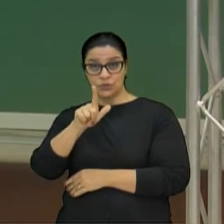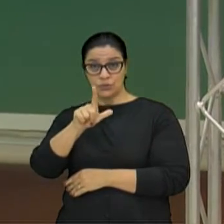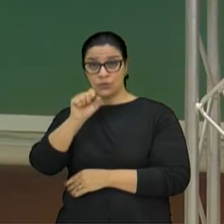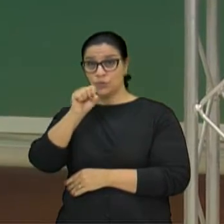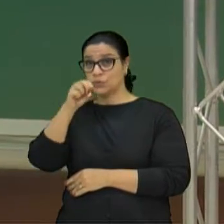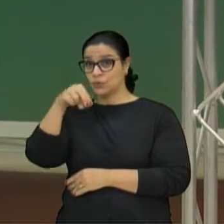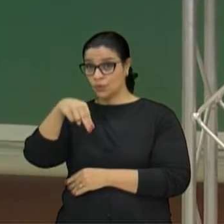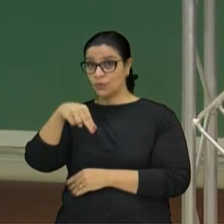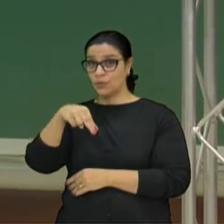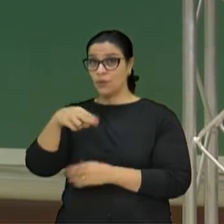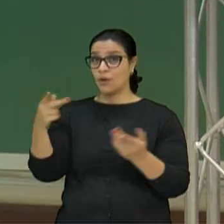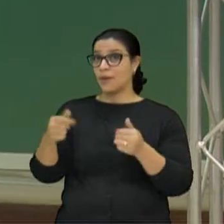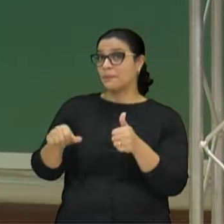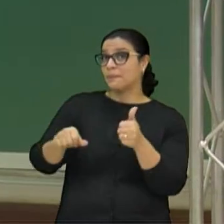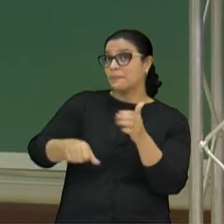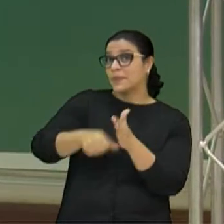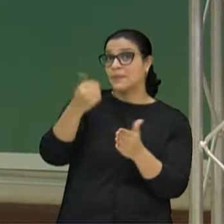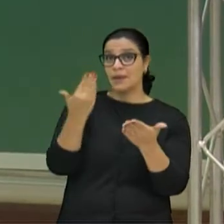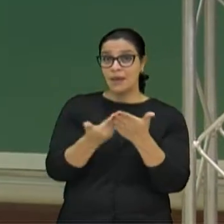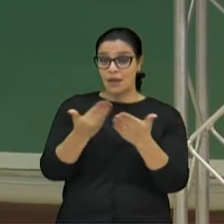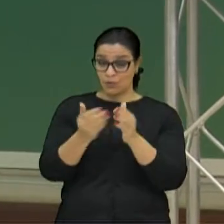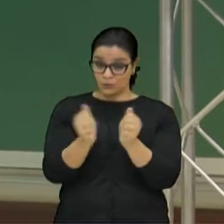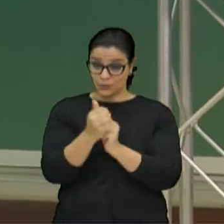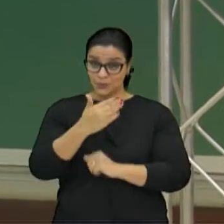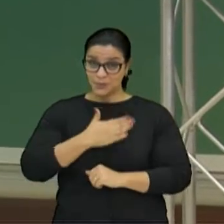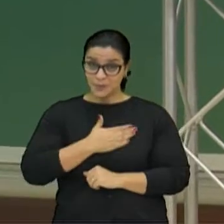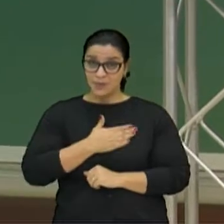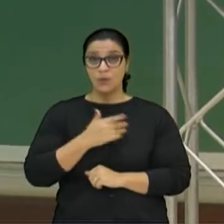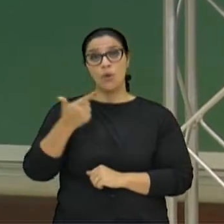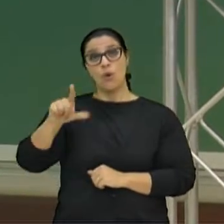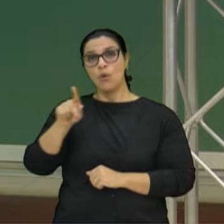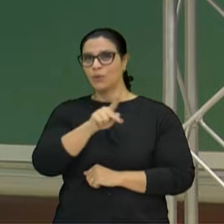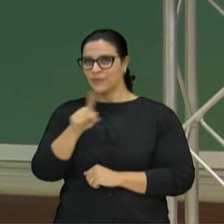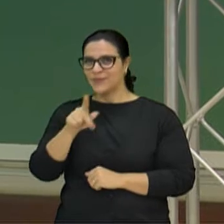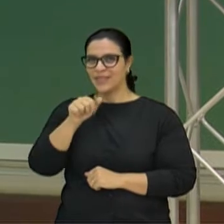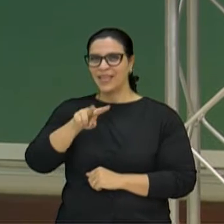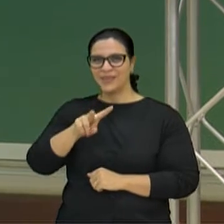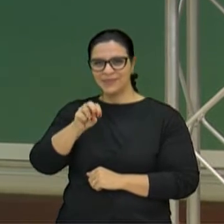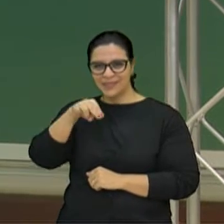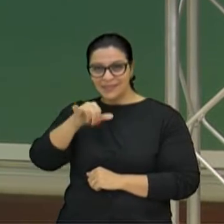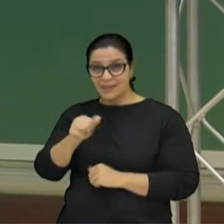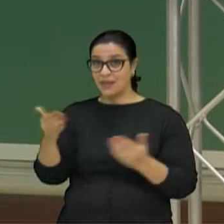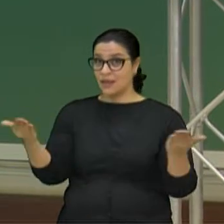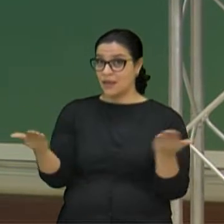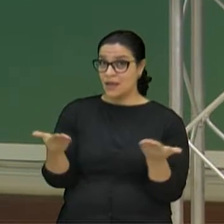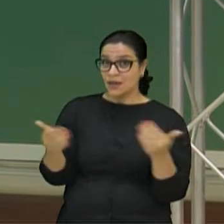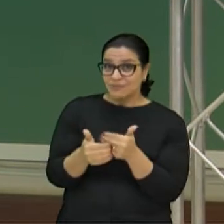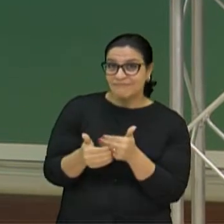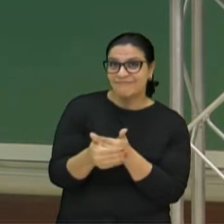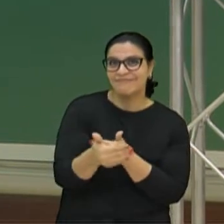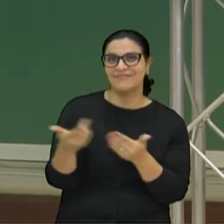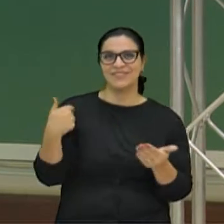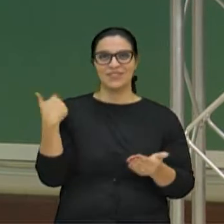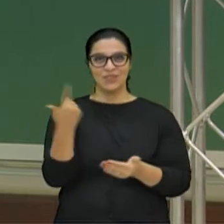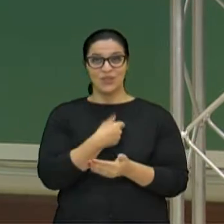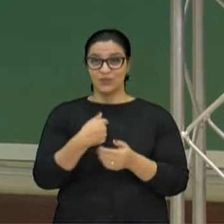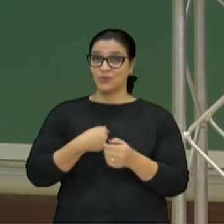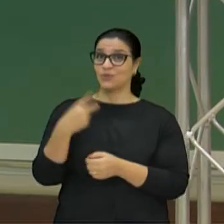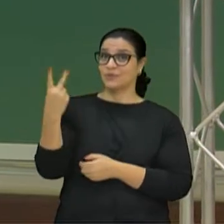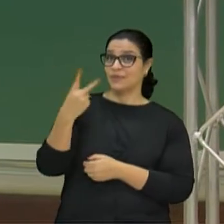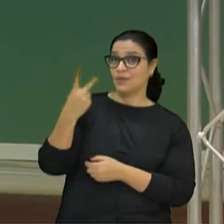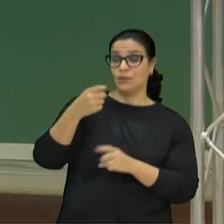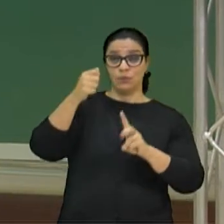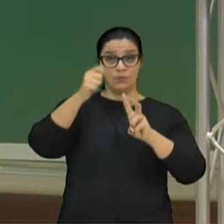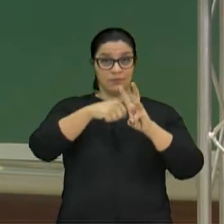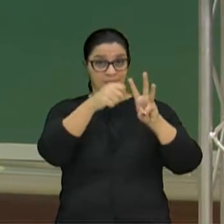Lima, é a primeira aula que vocês estão tendo comigo, né? Vocês estavam tendo aula até então com a professora Vânia, então a partir deste momento, no segundo trimestre,